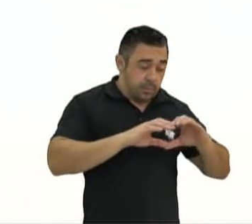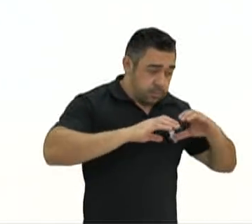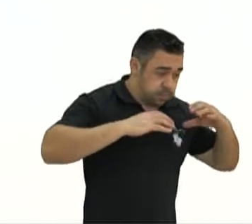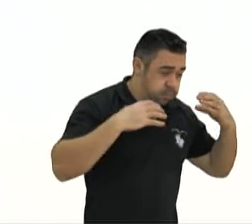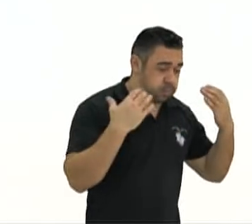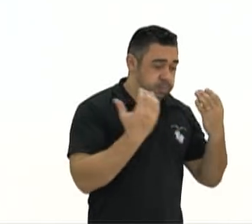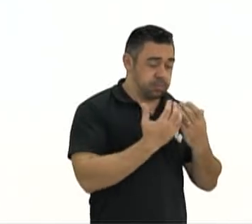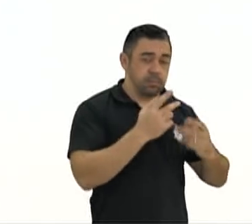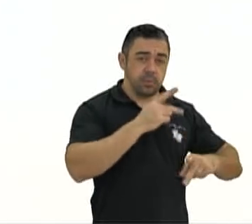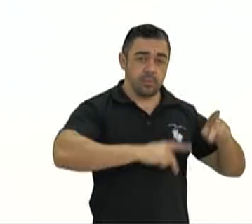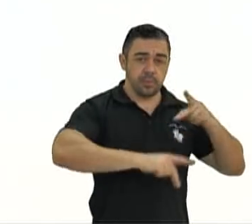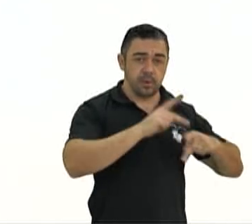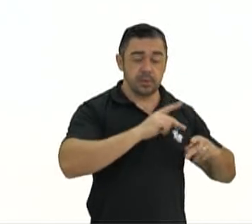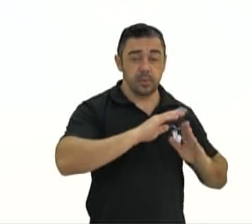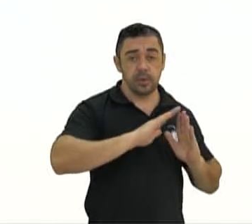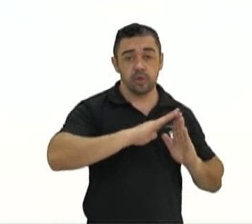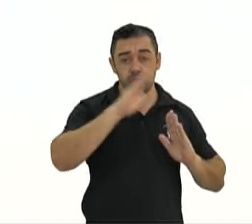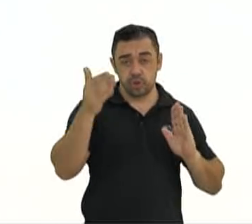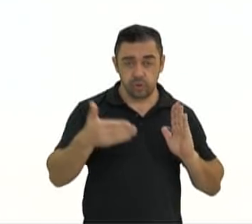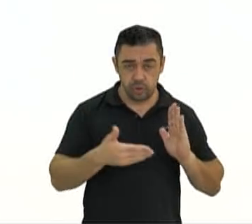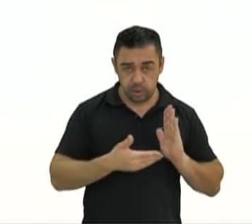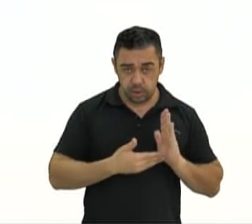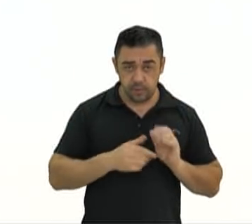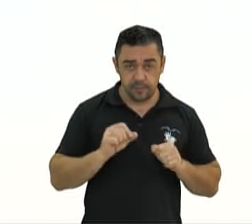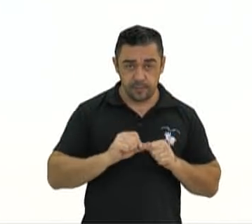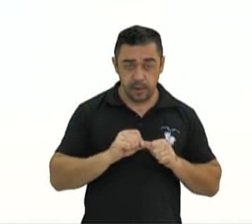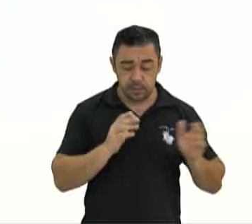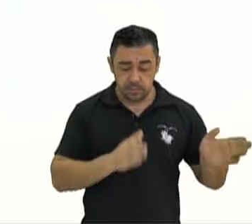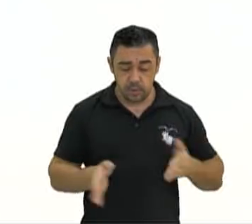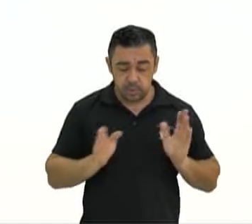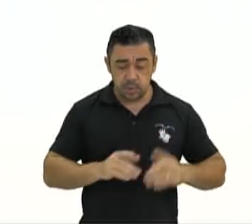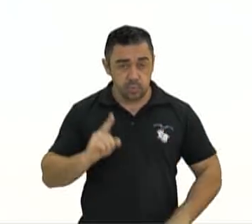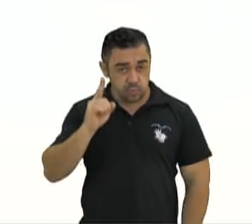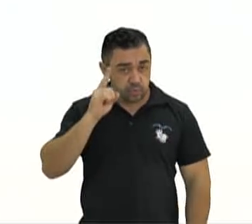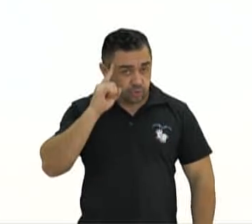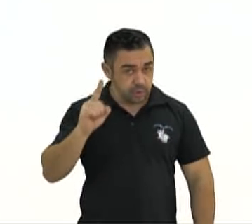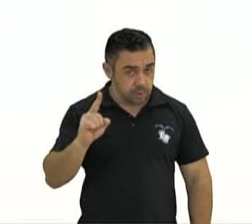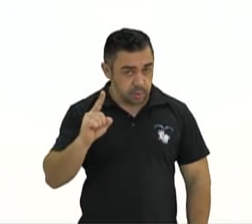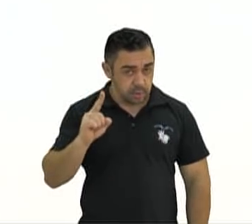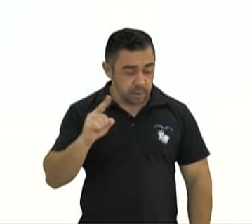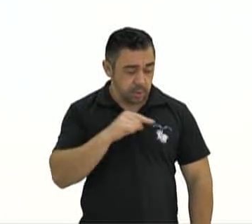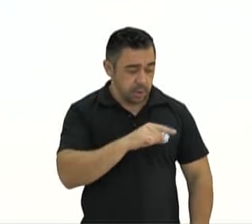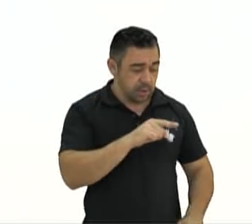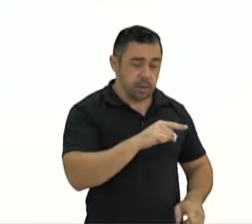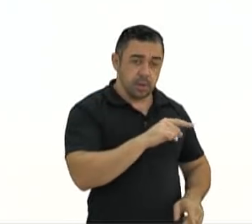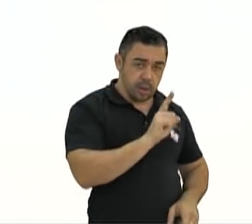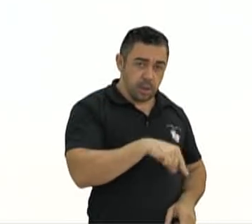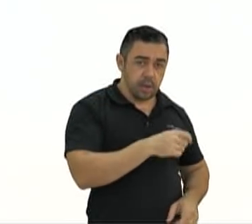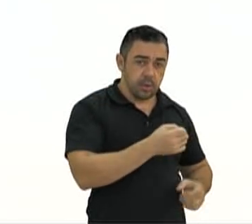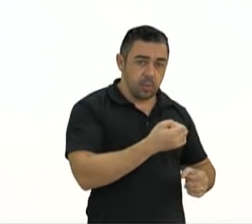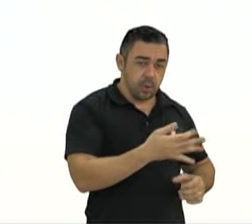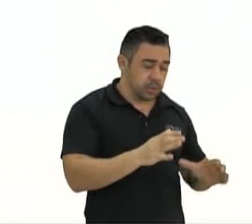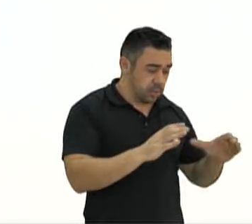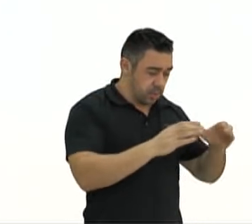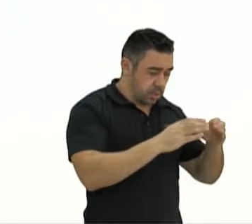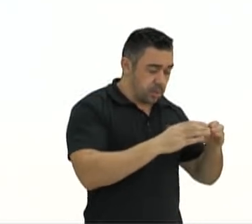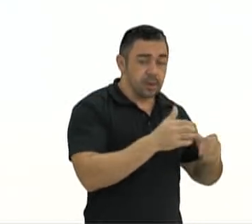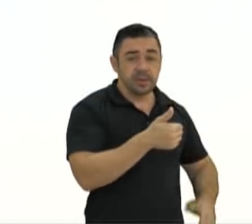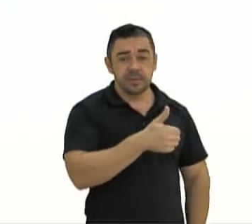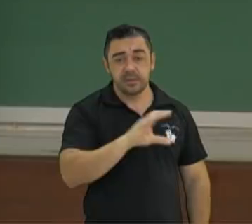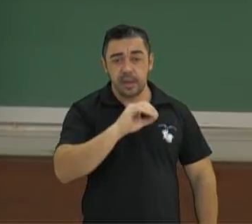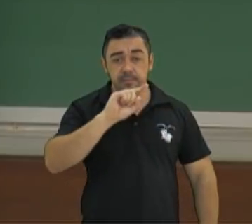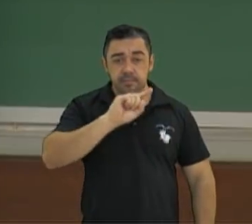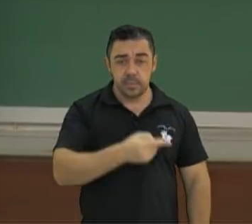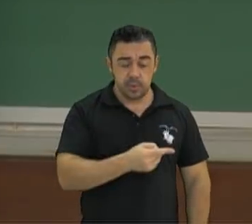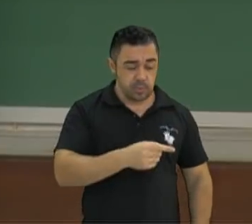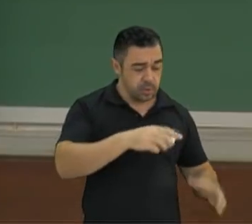a quantidade total de cápsulas que é produzida num dia só. A população dessa pesquisa é de 10 mil cápsulas.